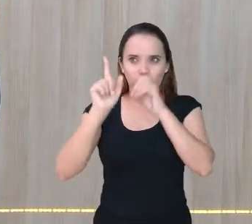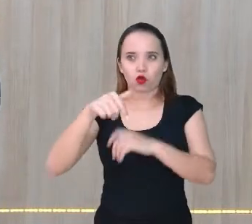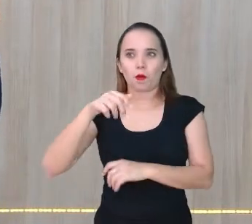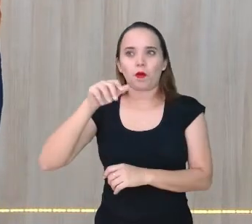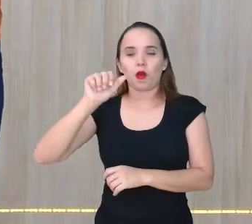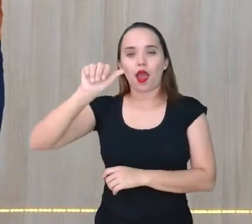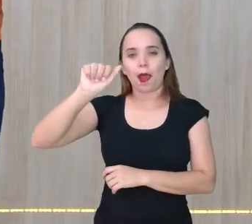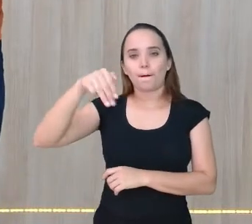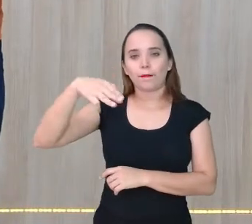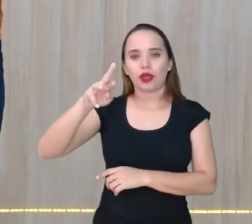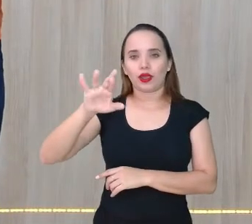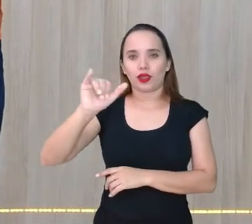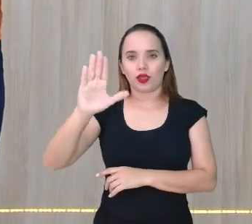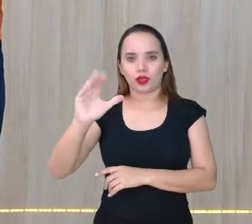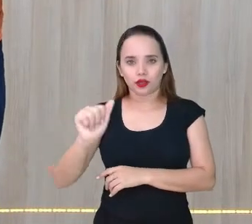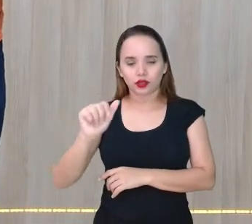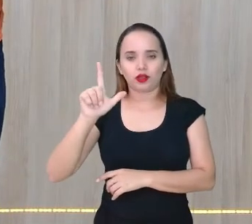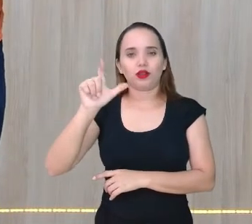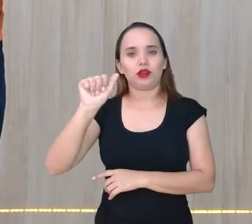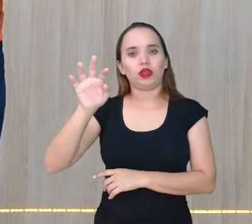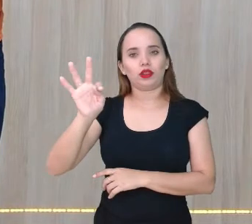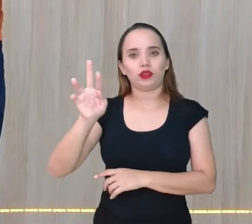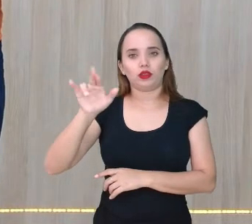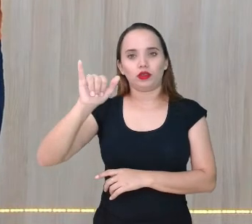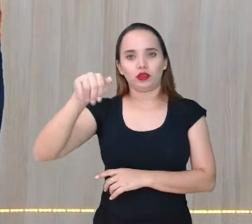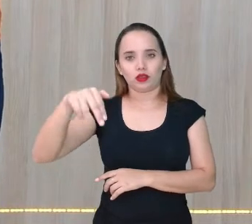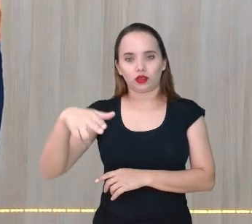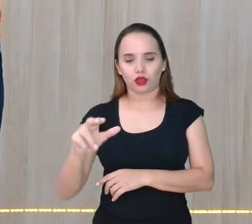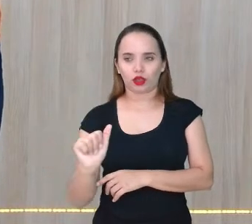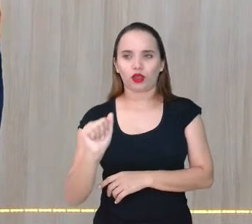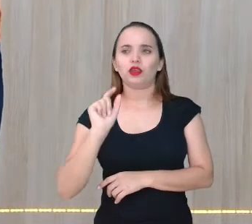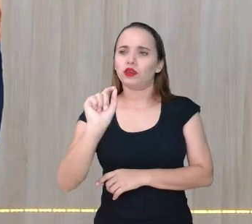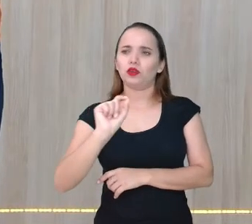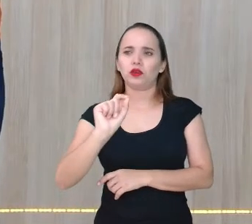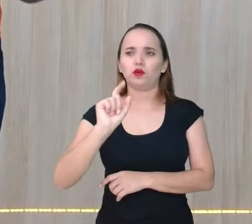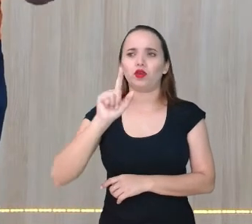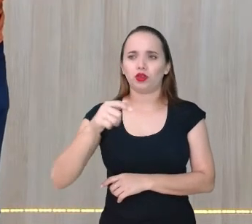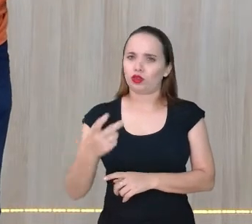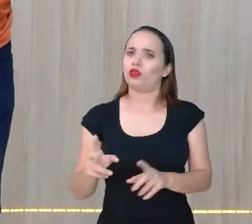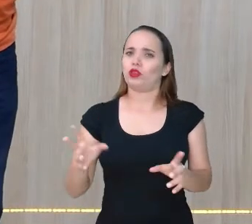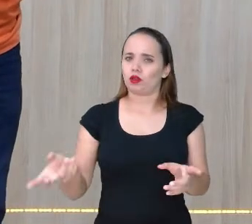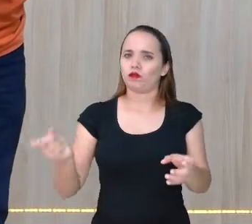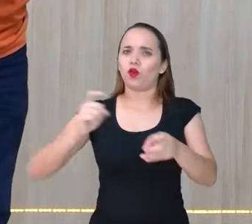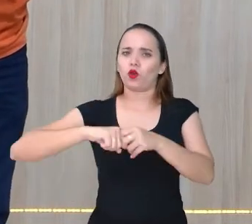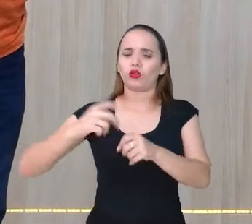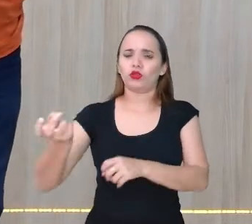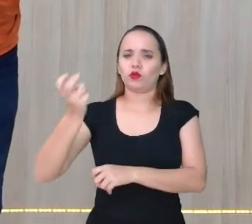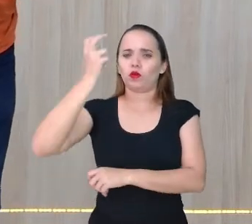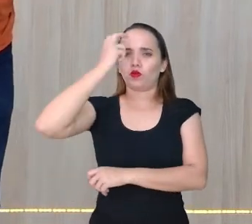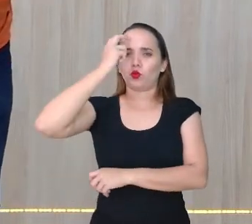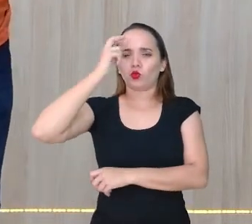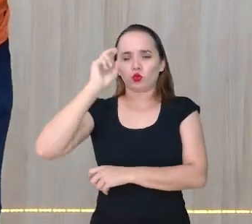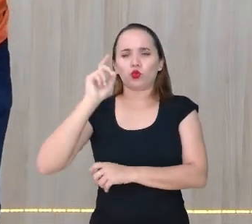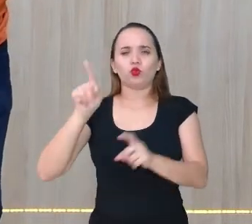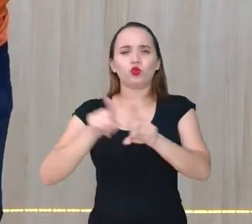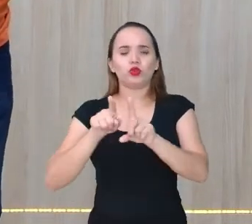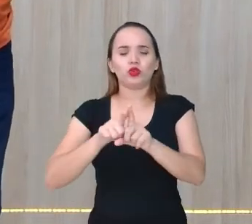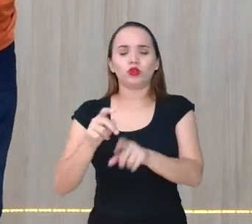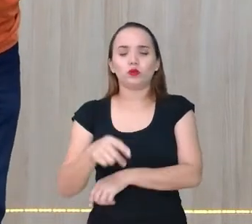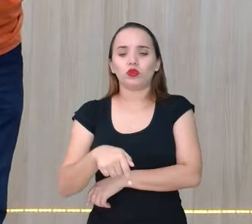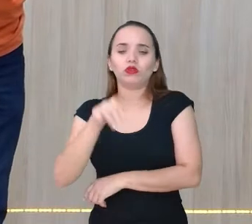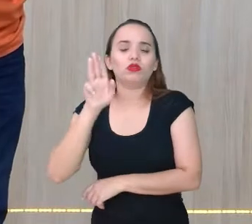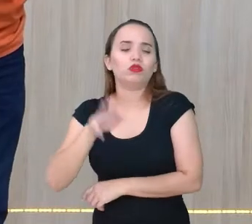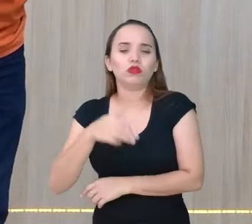anglo-saxônica, não é? Isso tem a ver com o quê? Não é? Com a questão cultural, com a questão da ocupação, não é? Quem chegou,